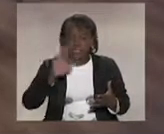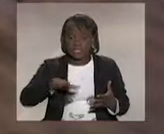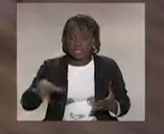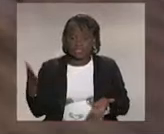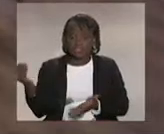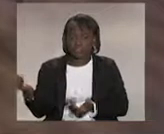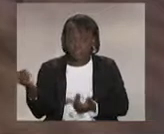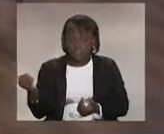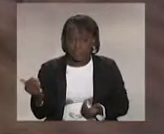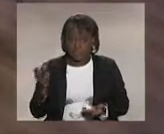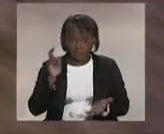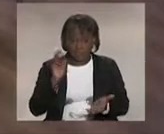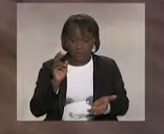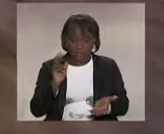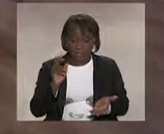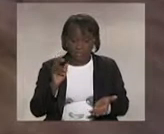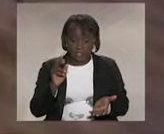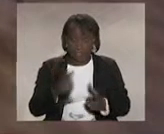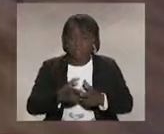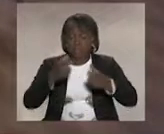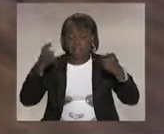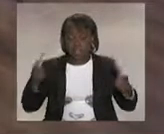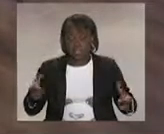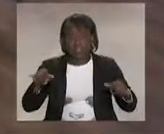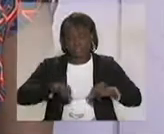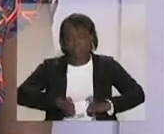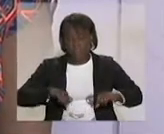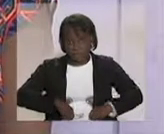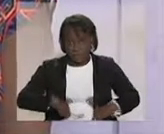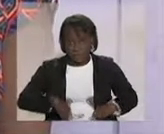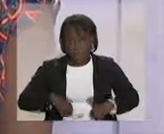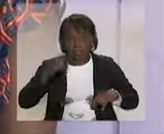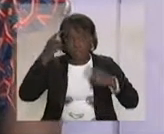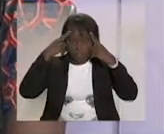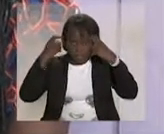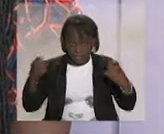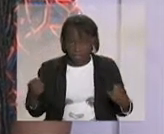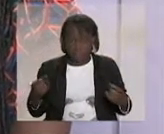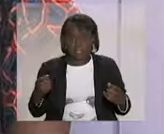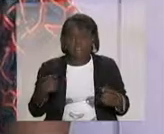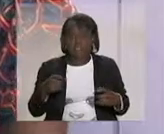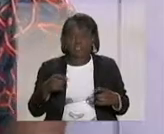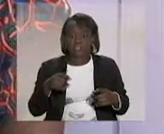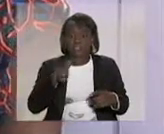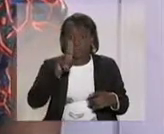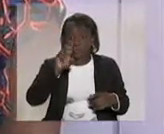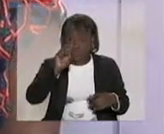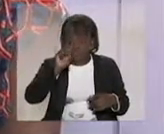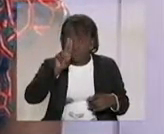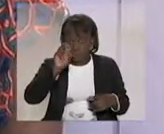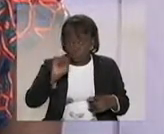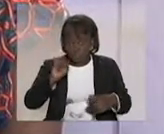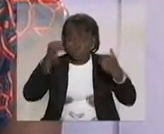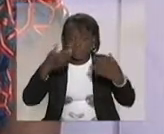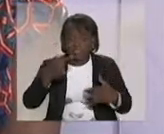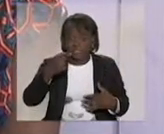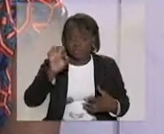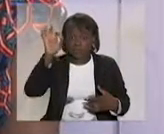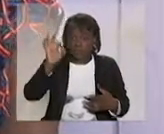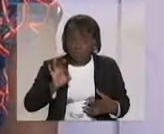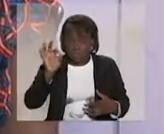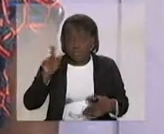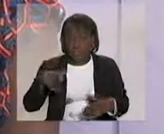na verdade, que acabam sendo as maiores vítimas de violência, né? Segundo o Sistema Único de Saúde, são 70% dos casos,